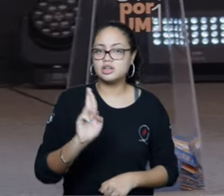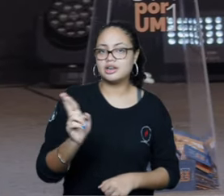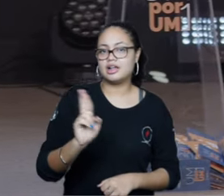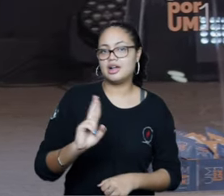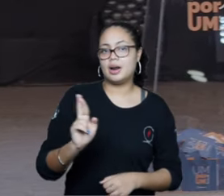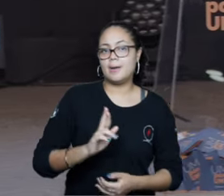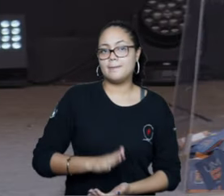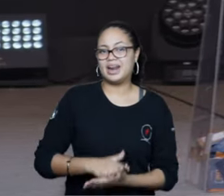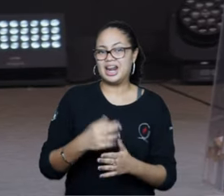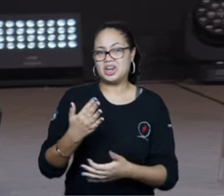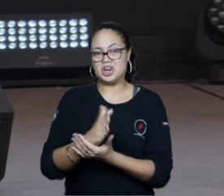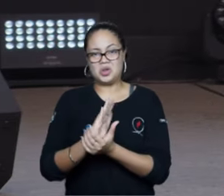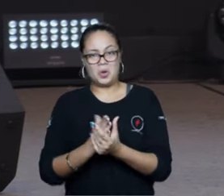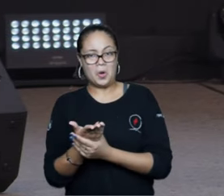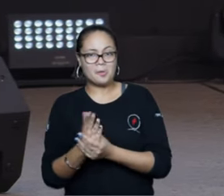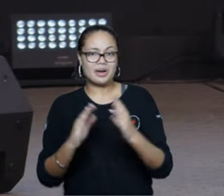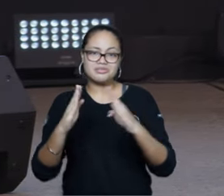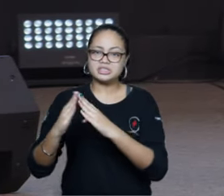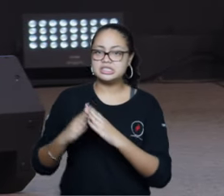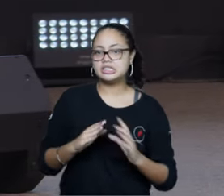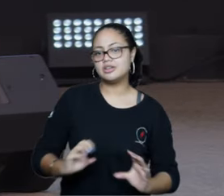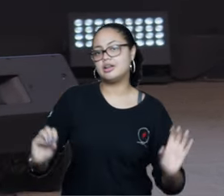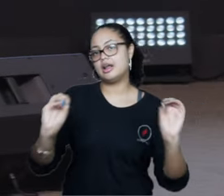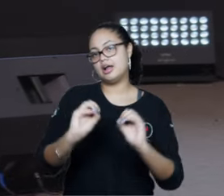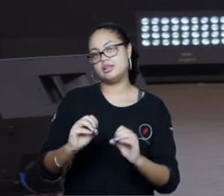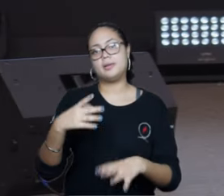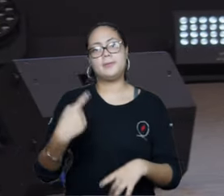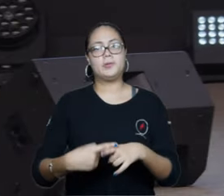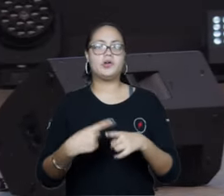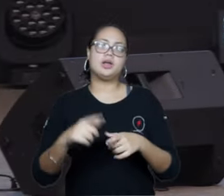não perturbar vizinho que era outro problema